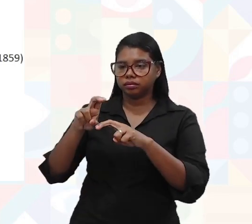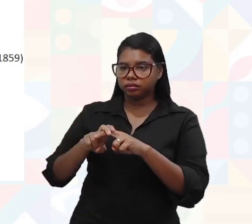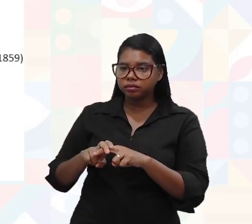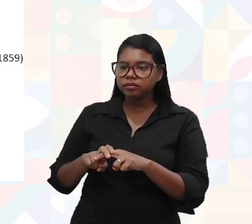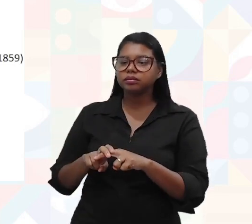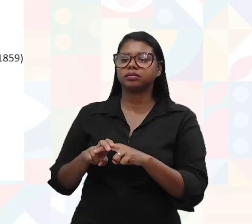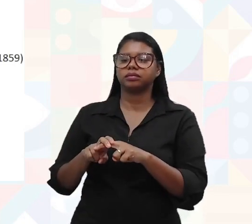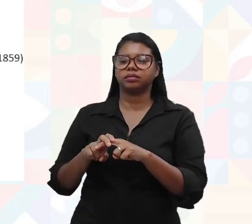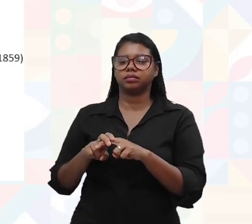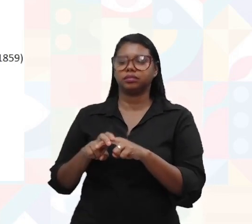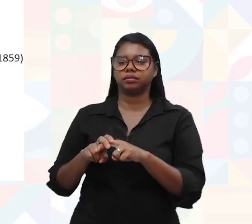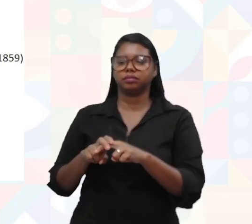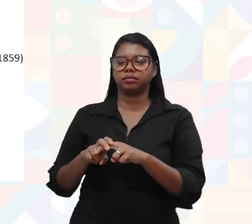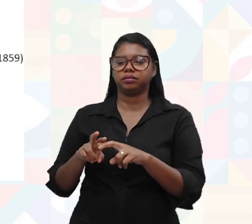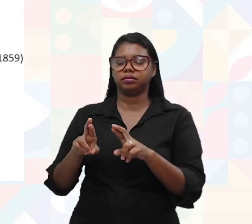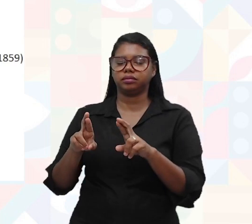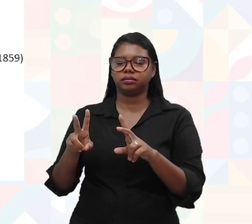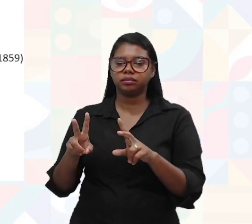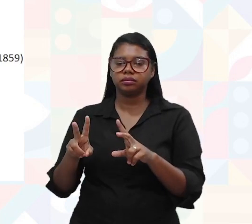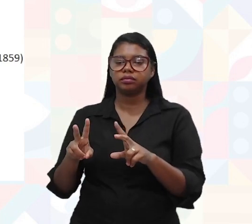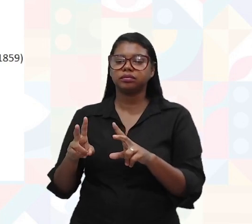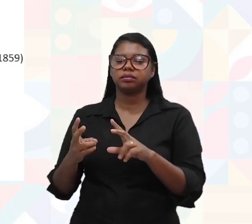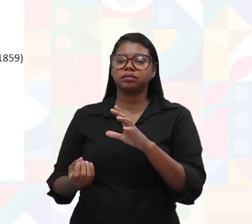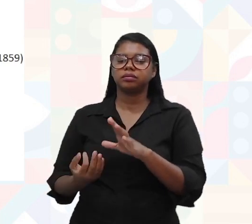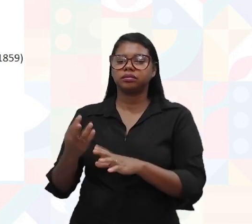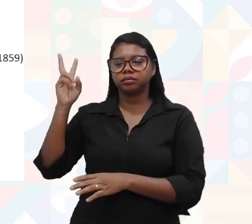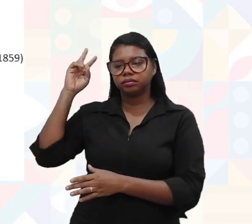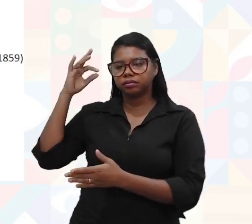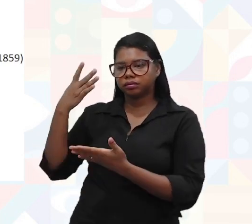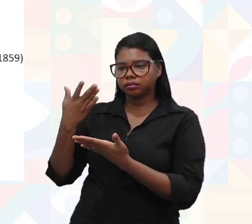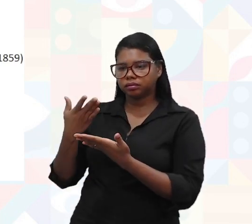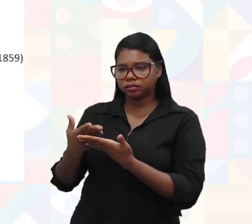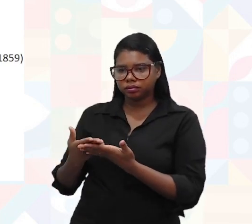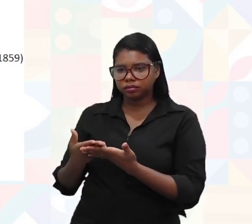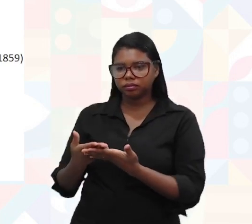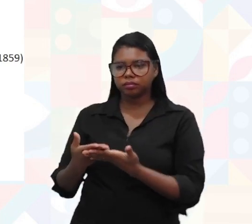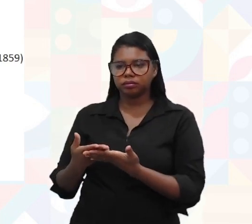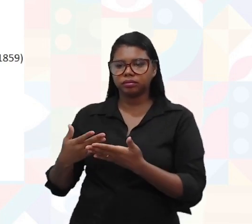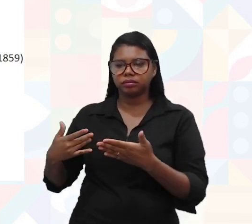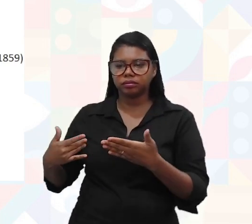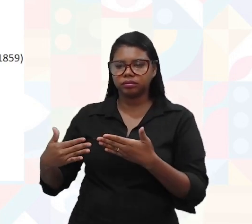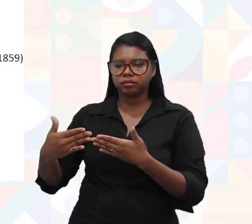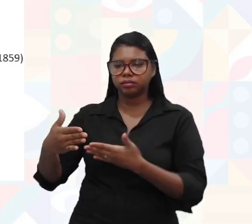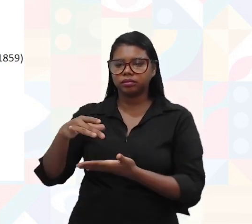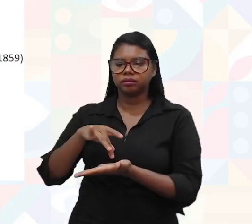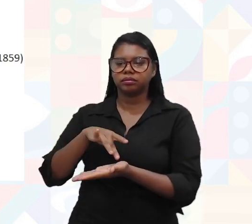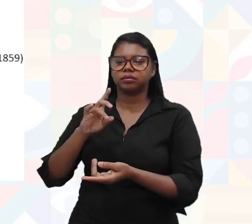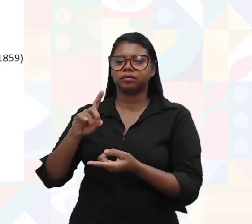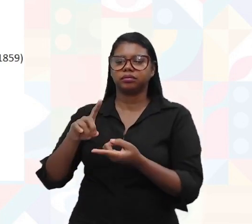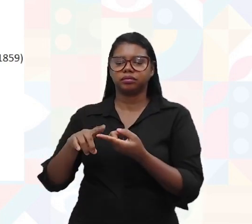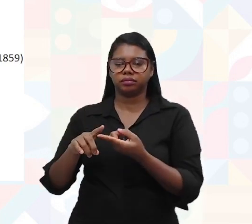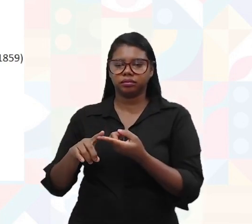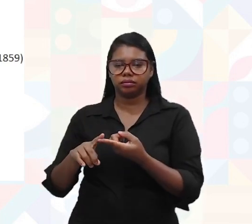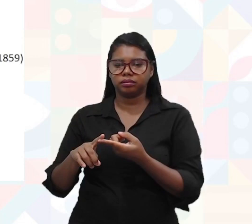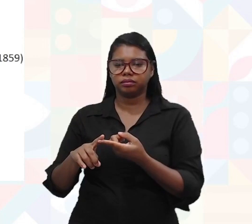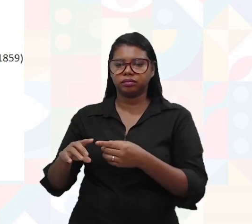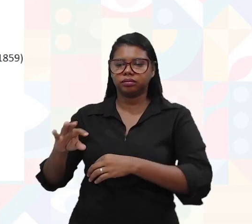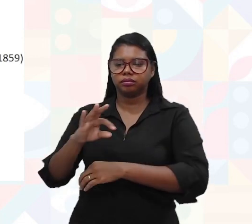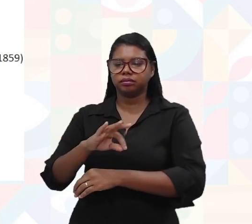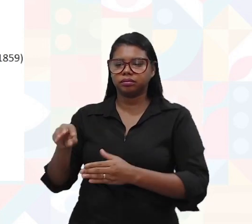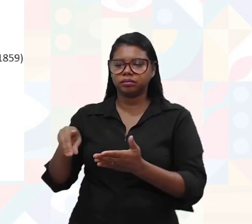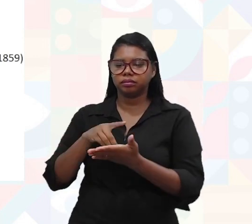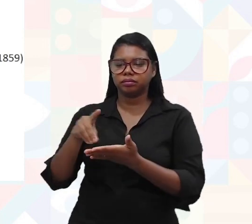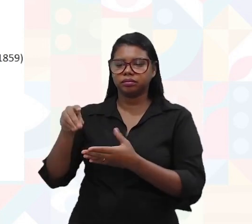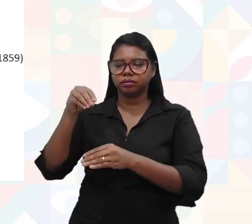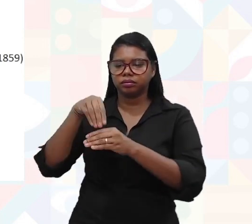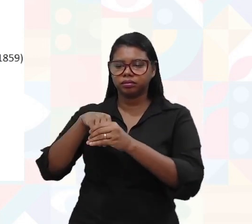elemento estético, principalmente nessa época, porque o historicismo ainda era muito forte e ele adentrou dentro dessa estética do design